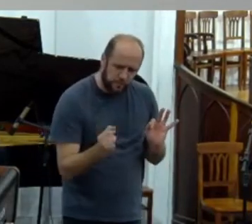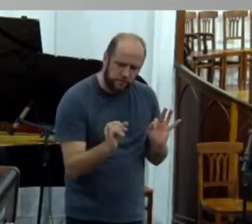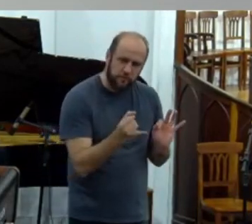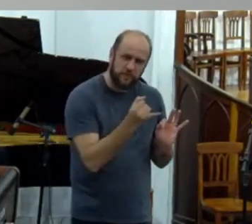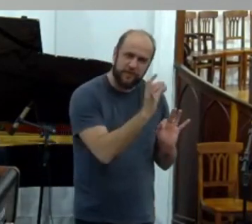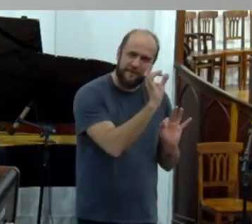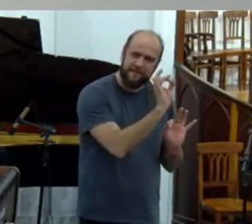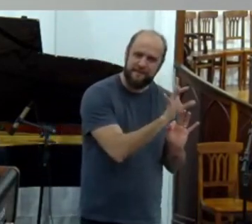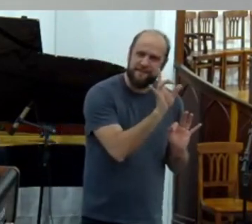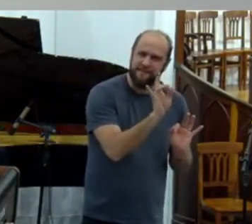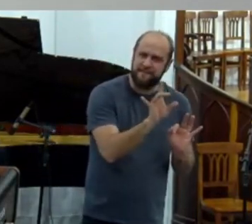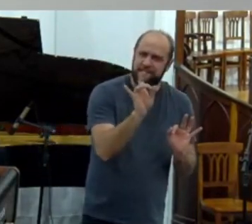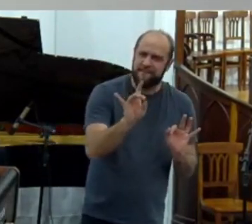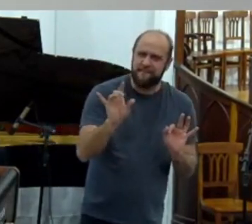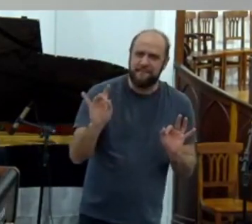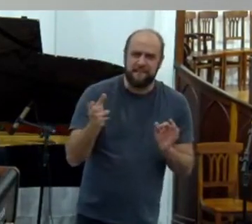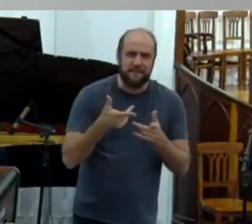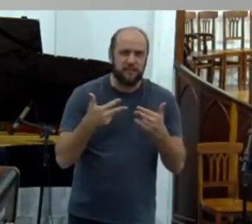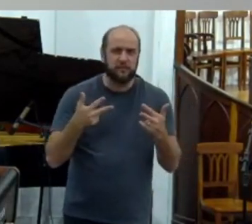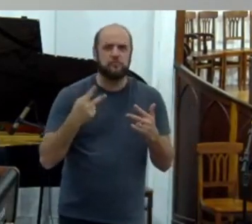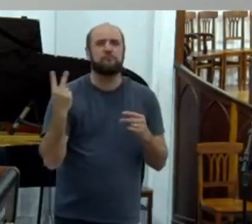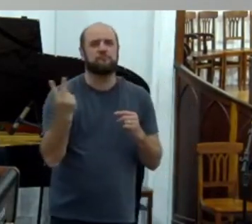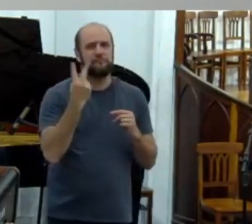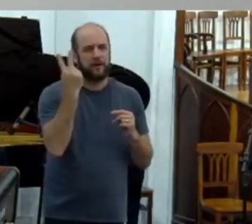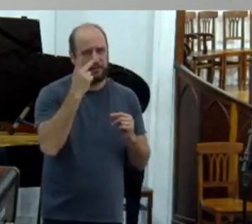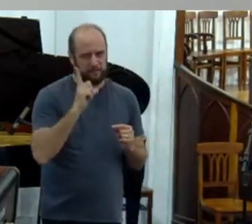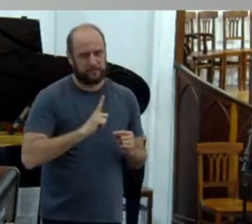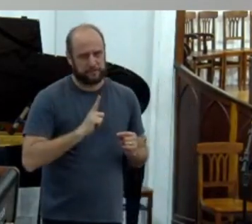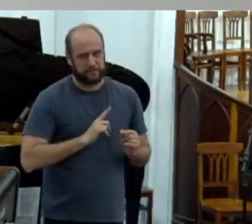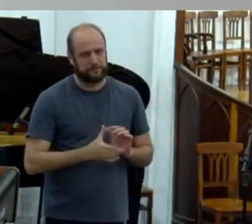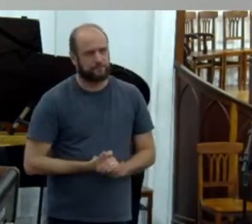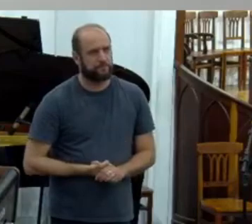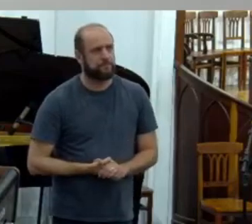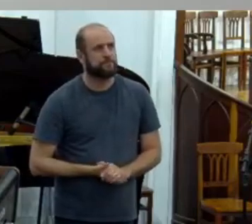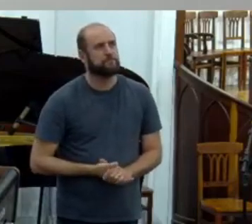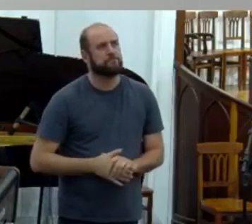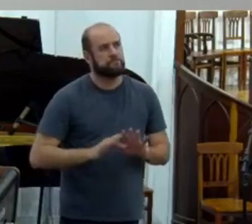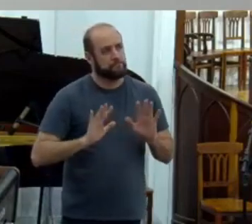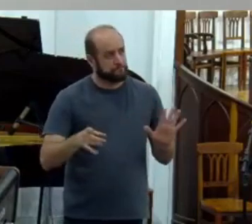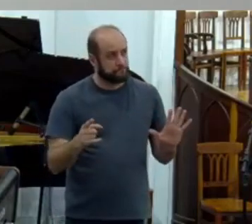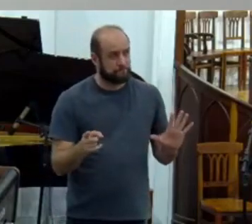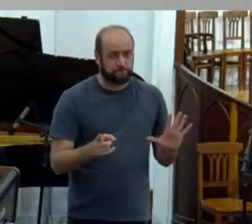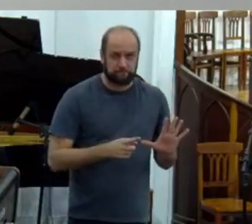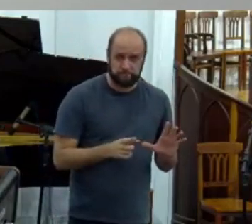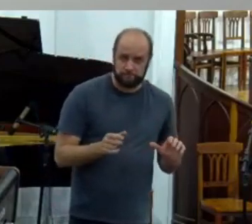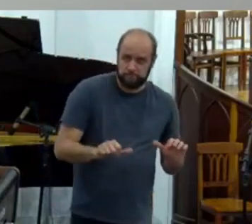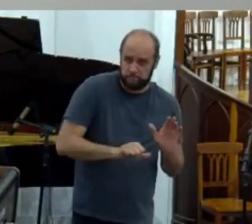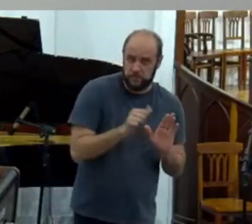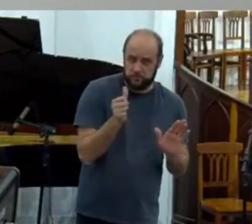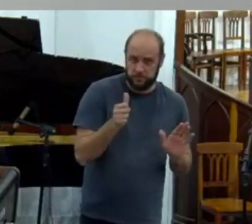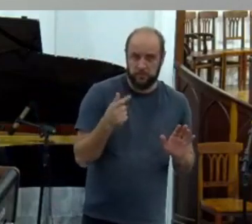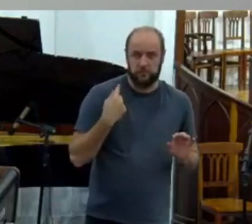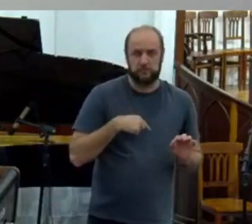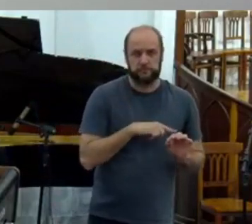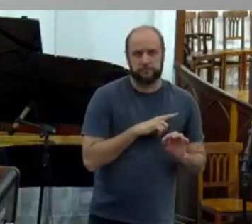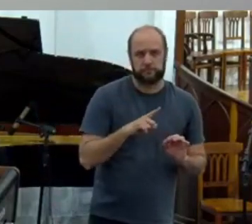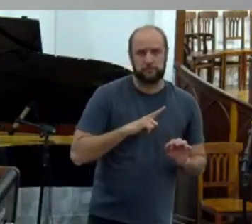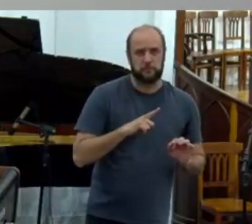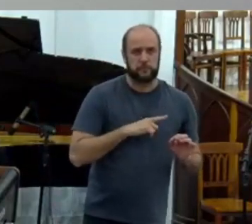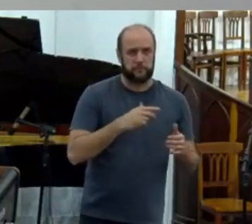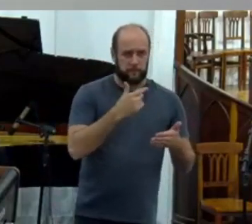nossas ações com o valor que elas têm. Primeiro, nesse texto, nós encontramos talvez o texto mais famoso